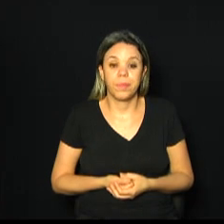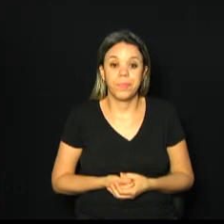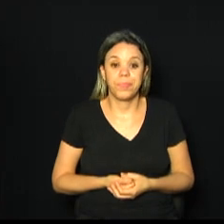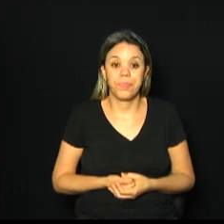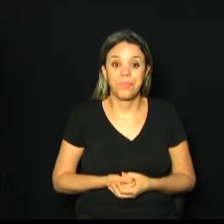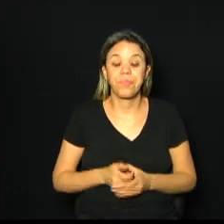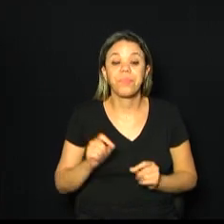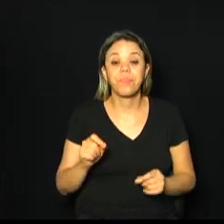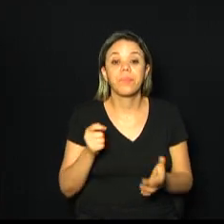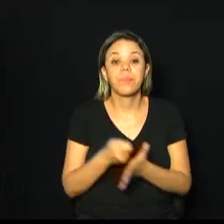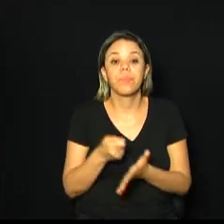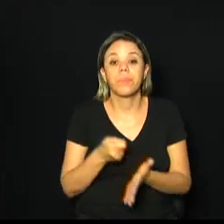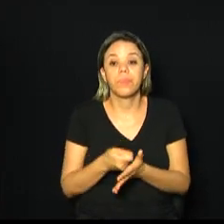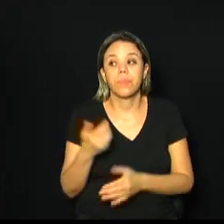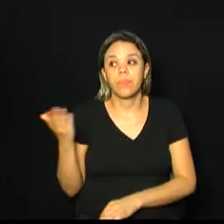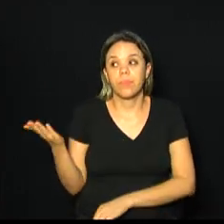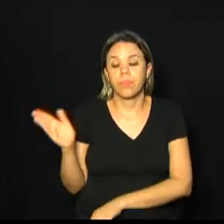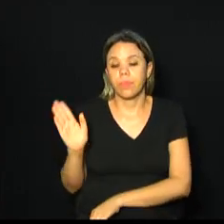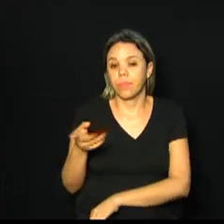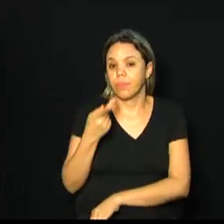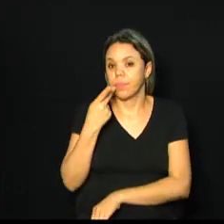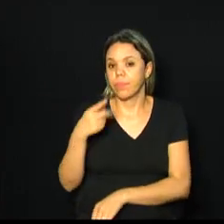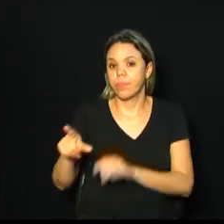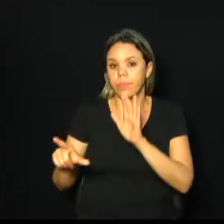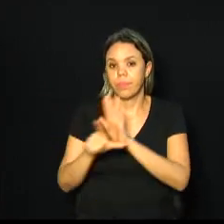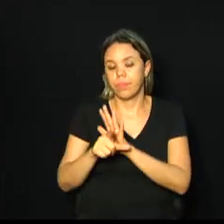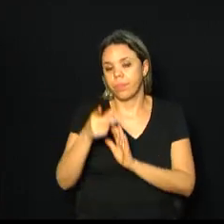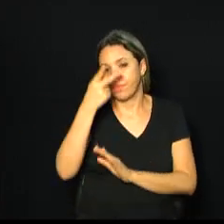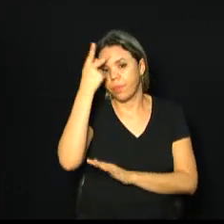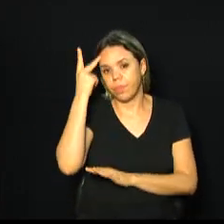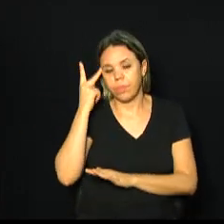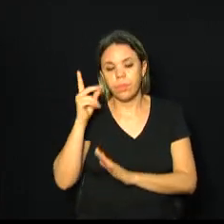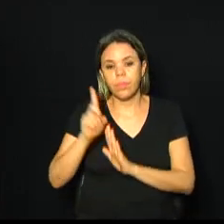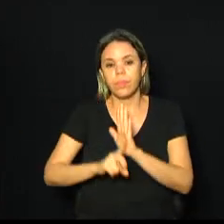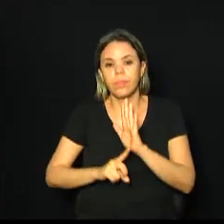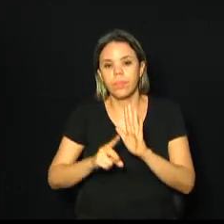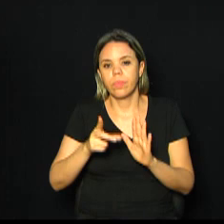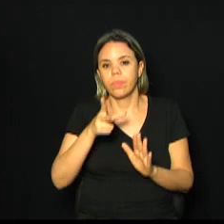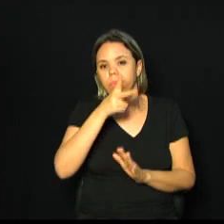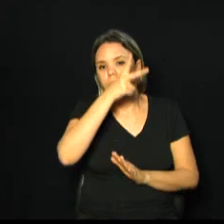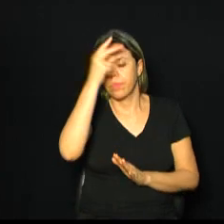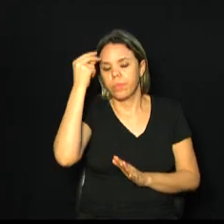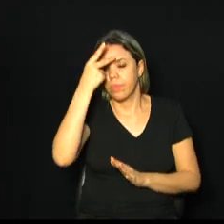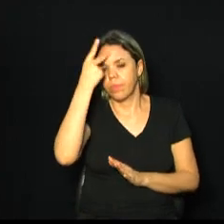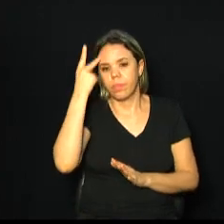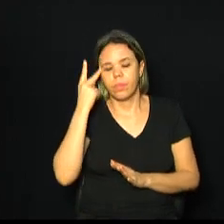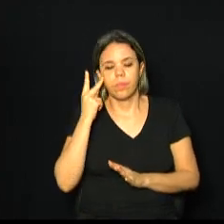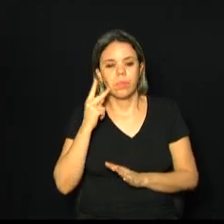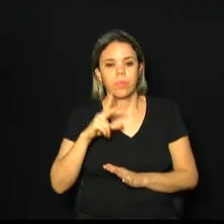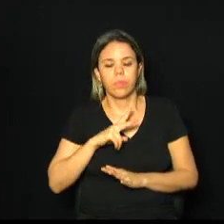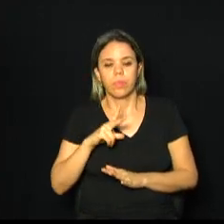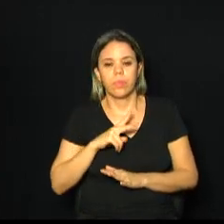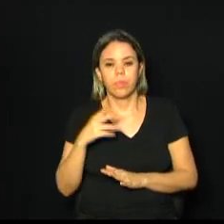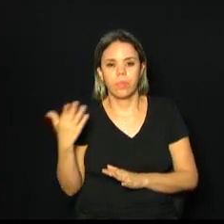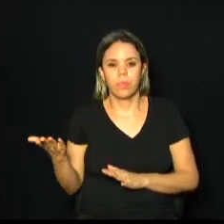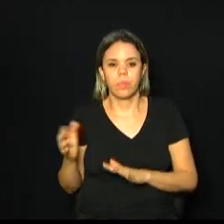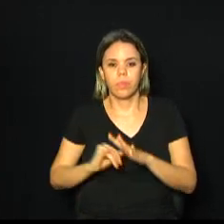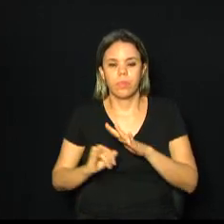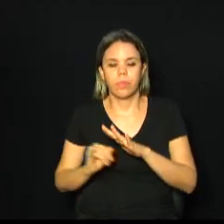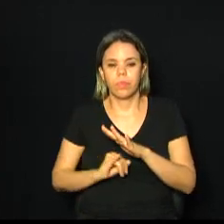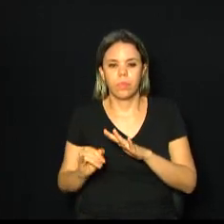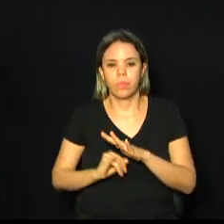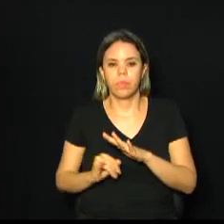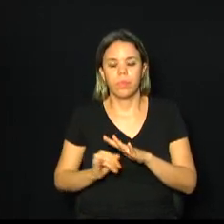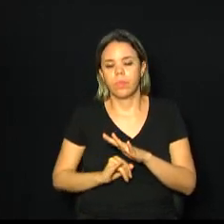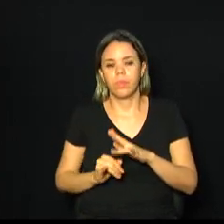Quem está obrigado, como já foi dito na lei, né, pessoa jurídica de direito público, pessoa de direito privado, as entidades do terceiro